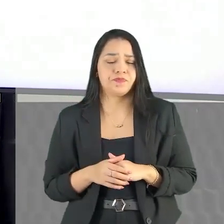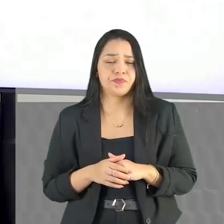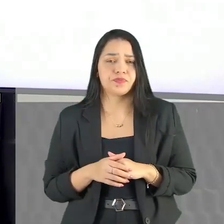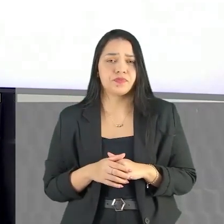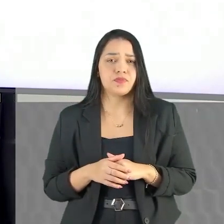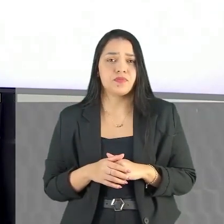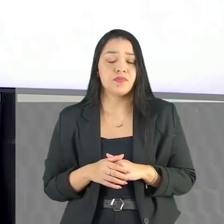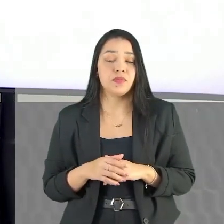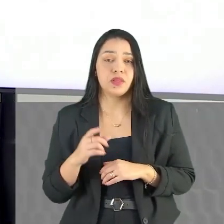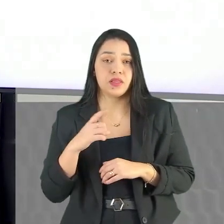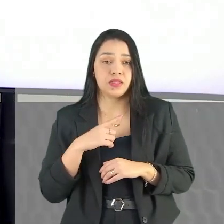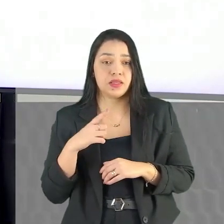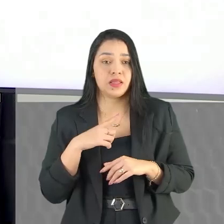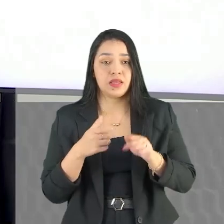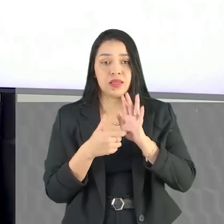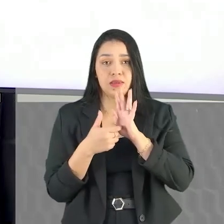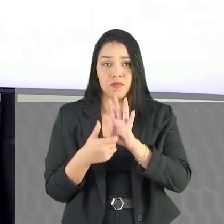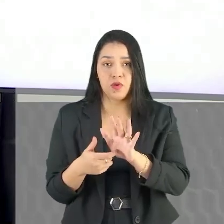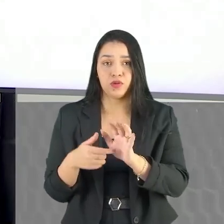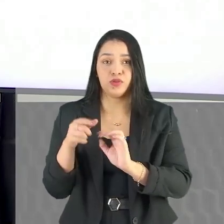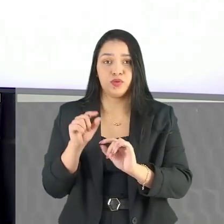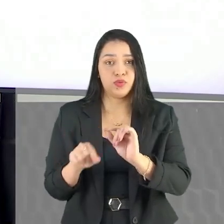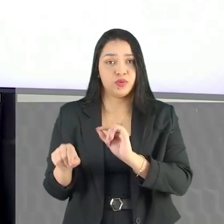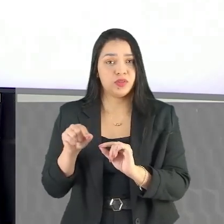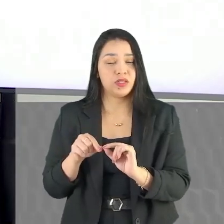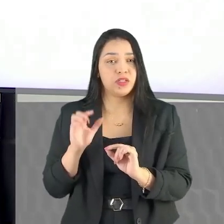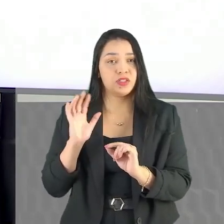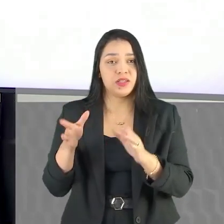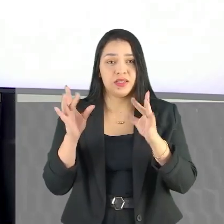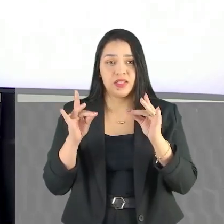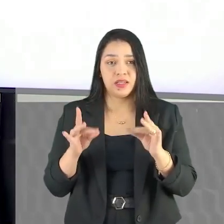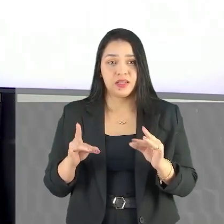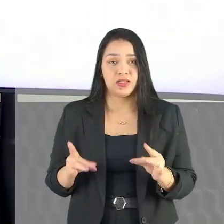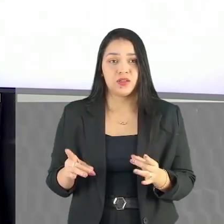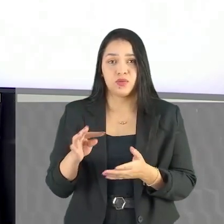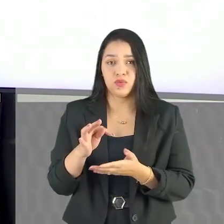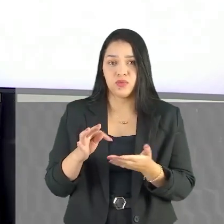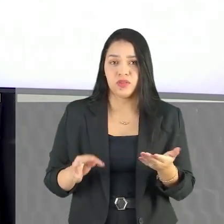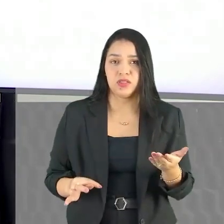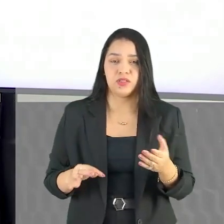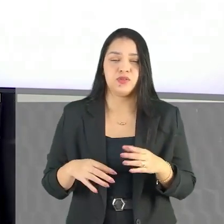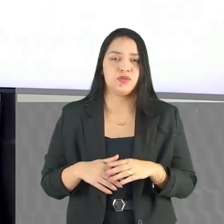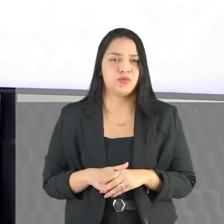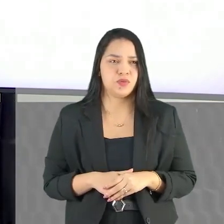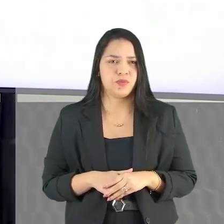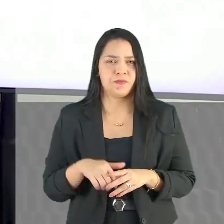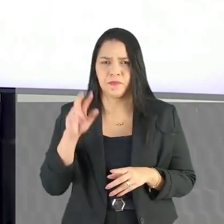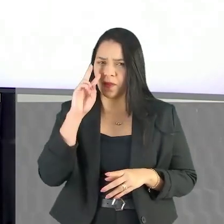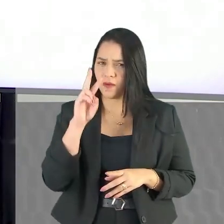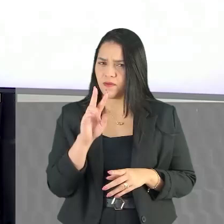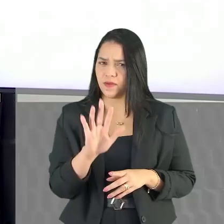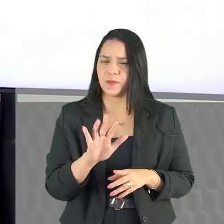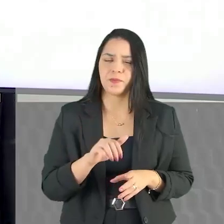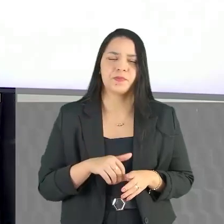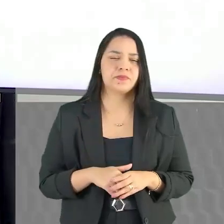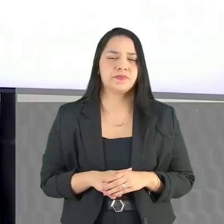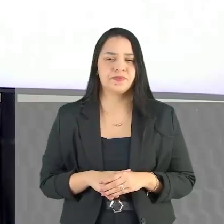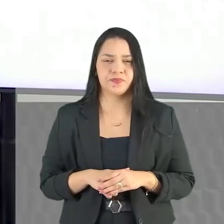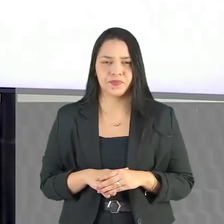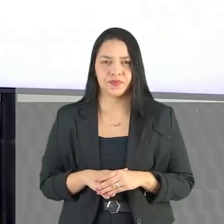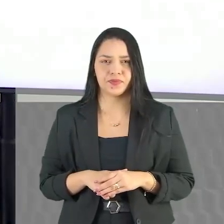A propriedade do aço que justifica esse aspecto descrito no texto. Olha só.